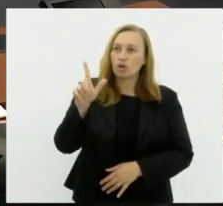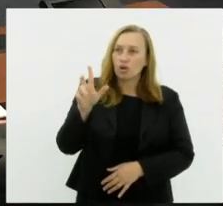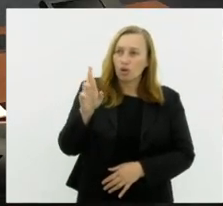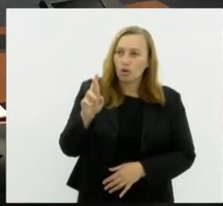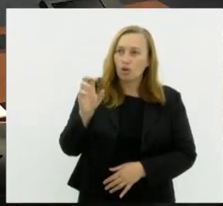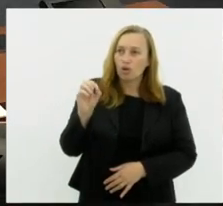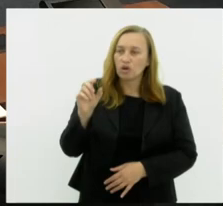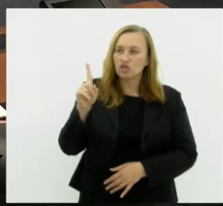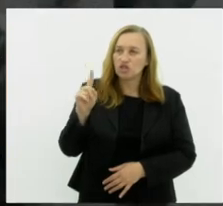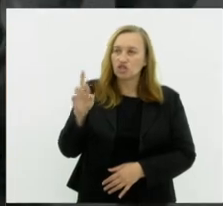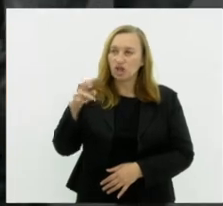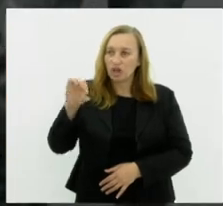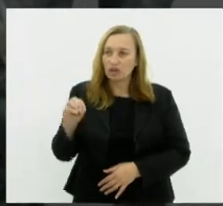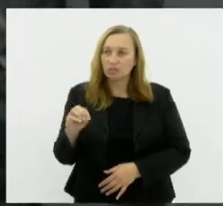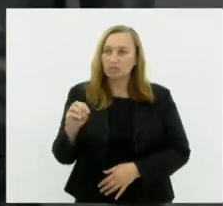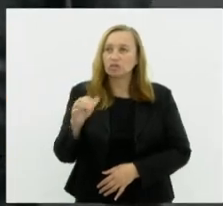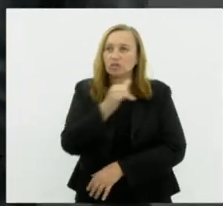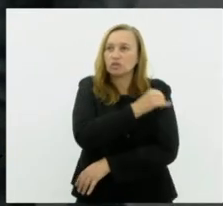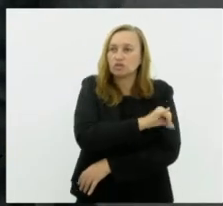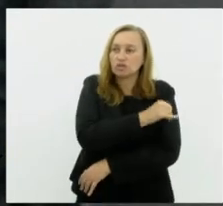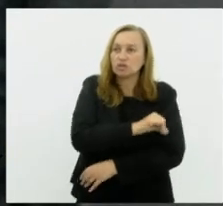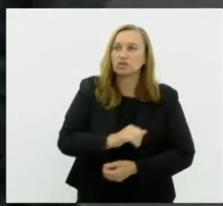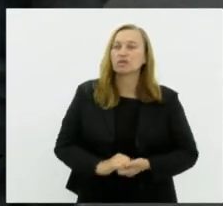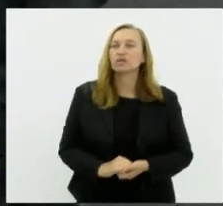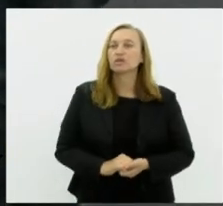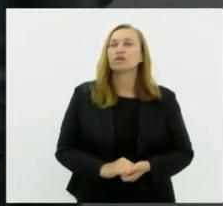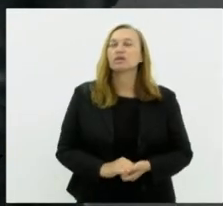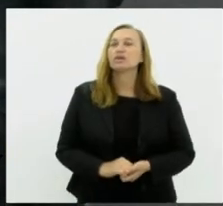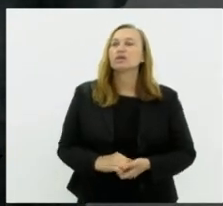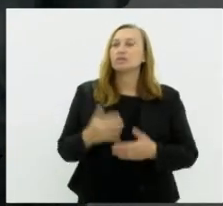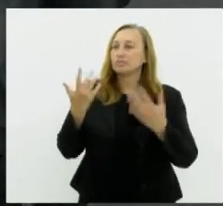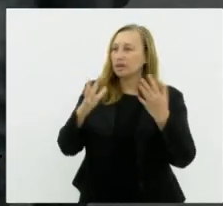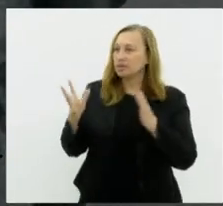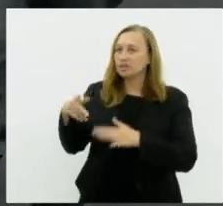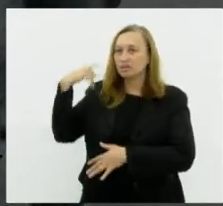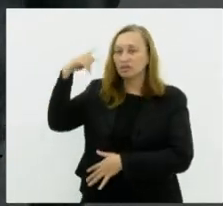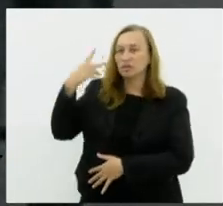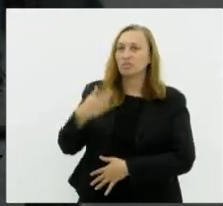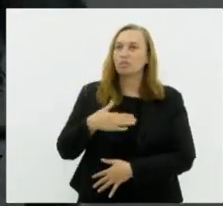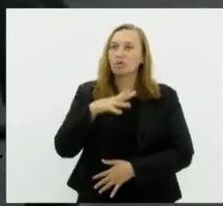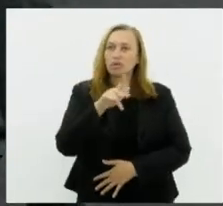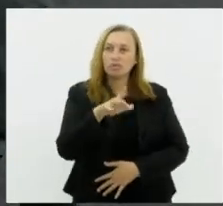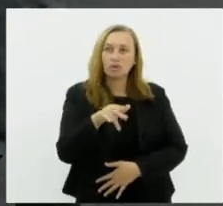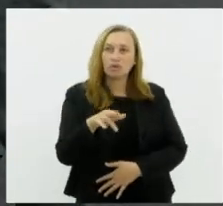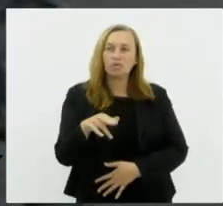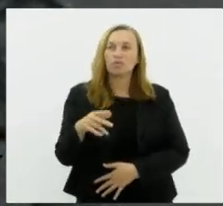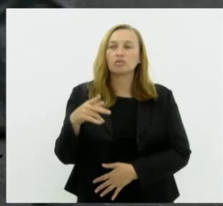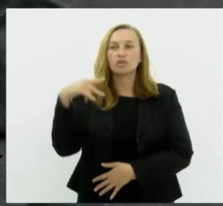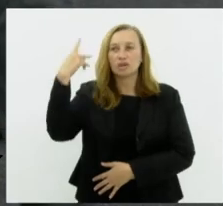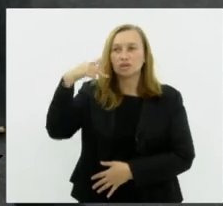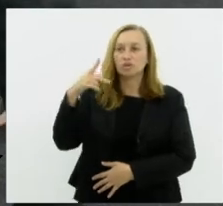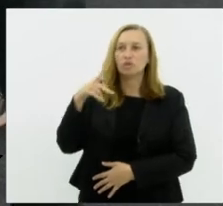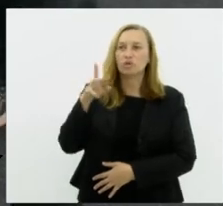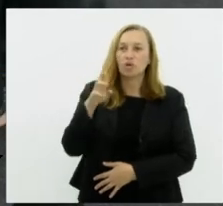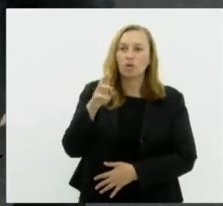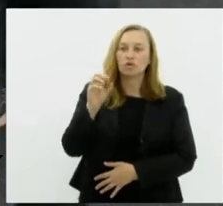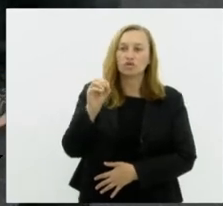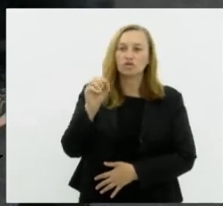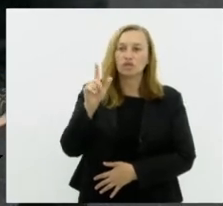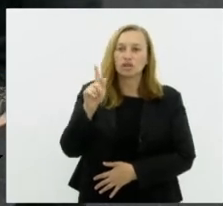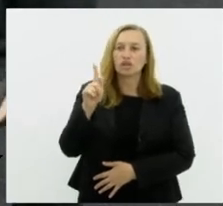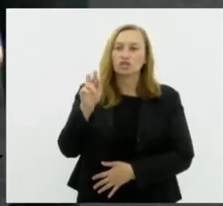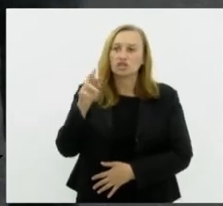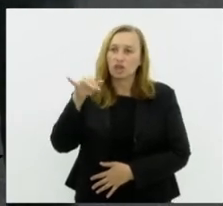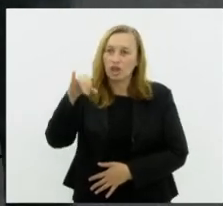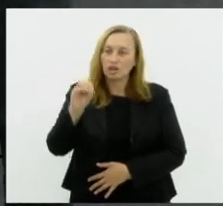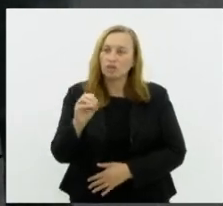menção, cumprimento aí os vereadores, vereador Ulisses, vereador Jacaré, e ao meu irmão, o vereador Rogério Amorim. Primeiro ponto é fazer aqui também o meu